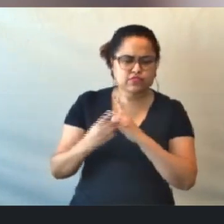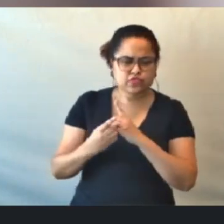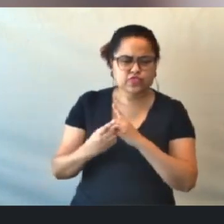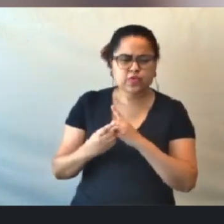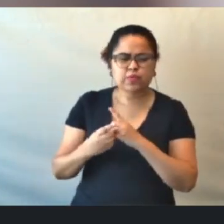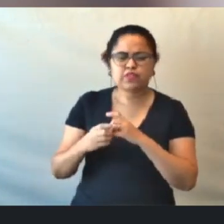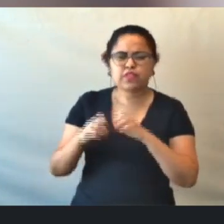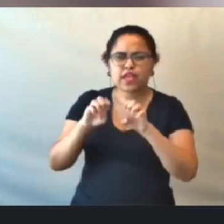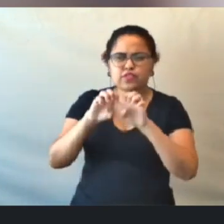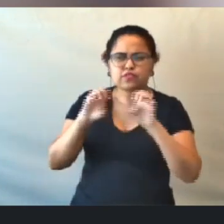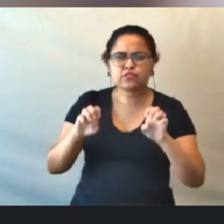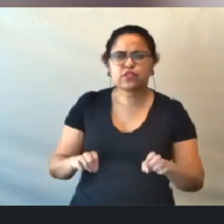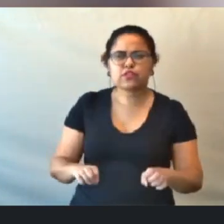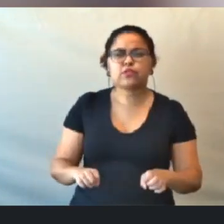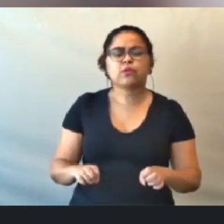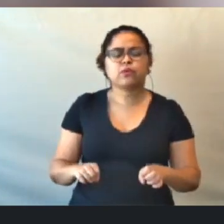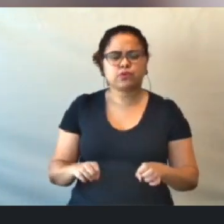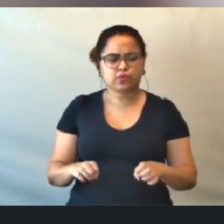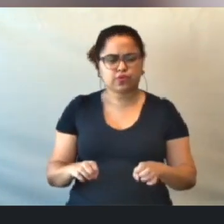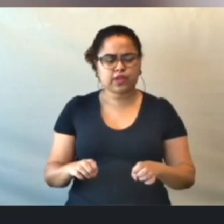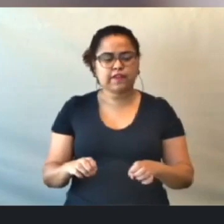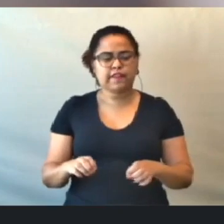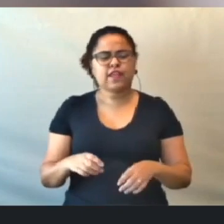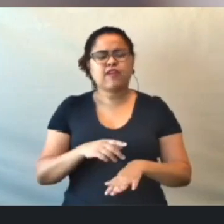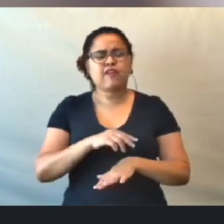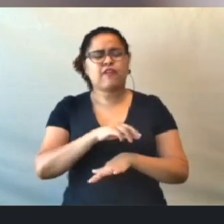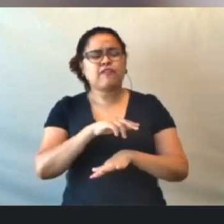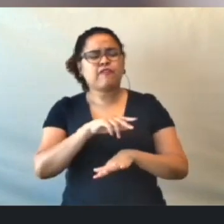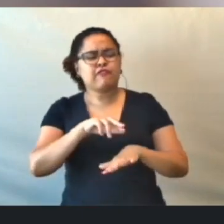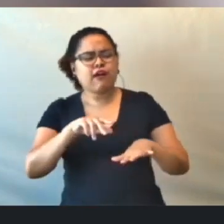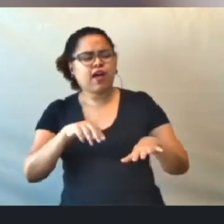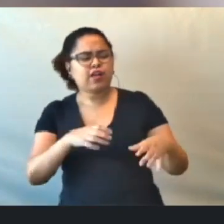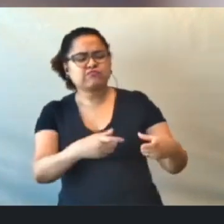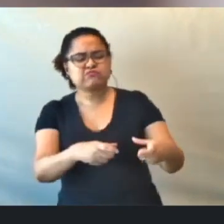funciona, são vários setores, são vários, né,